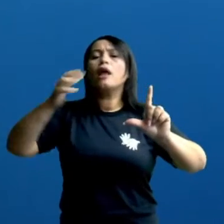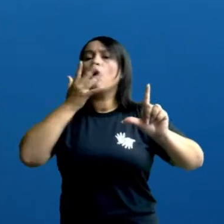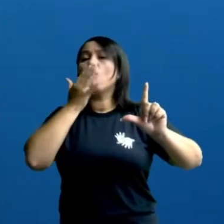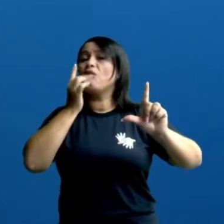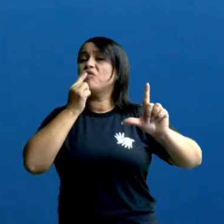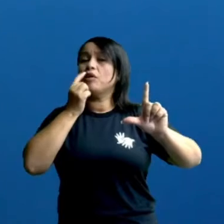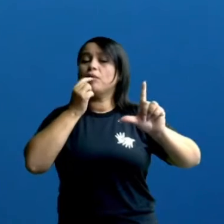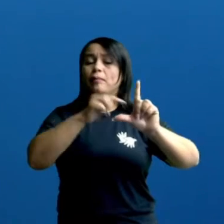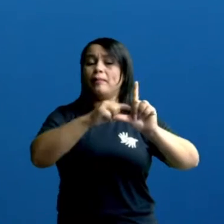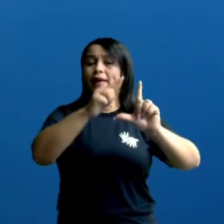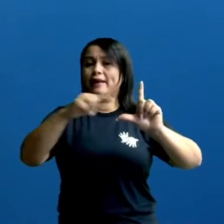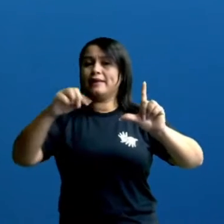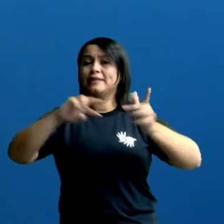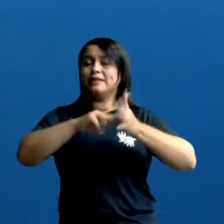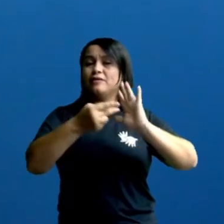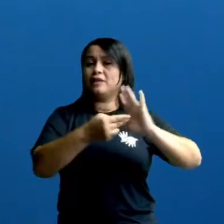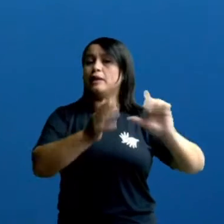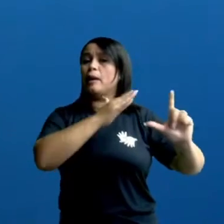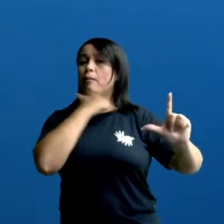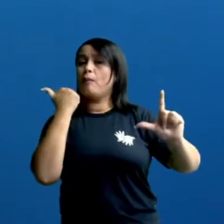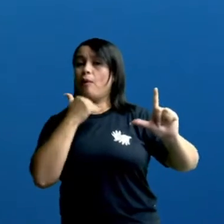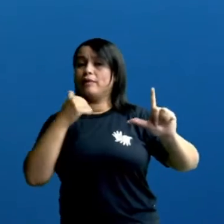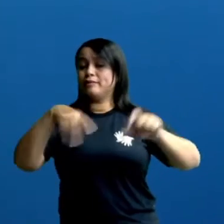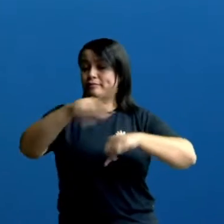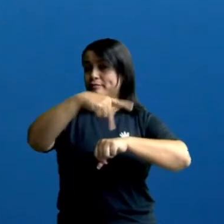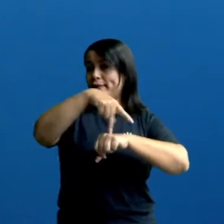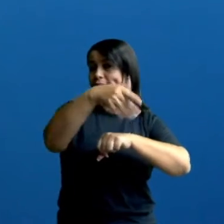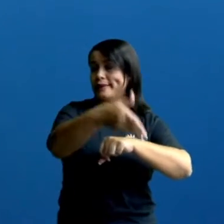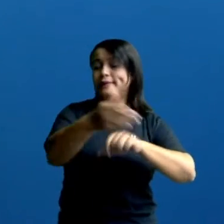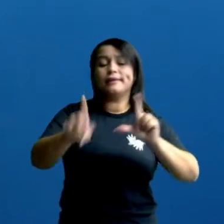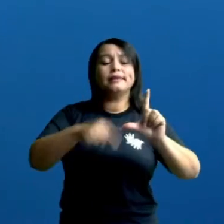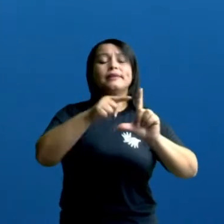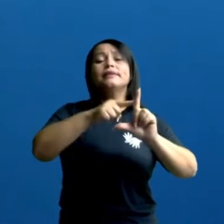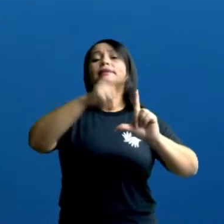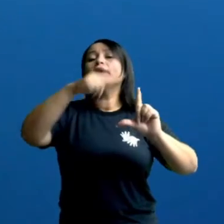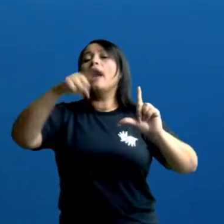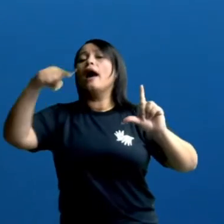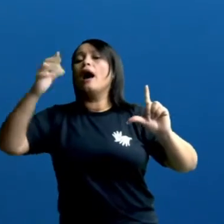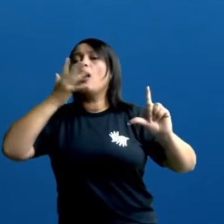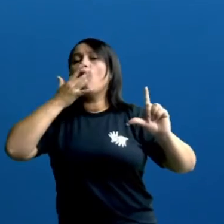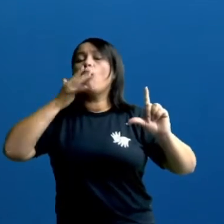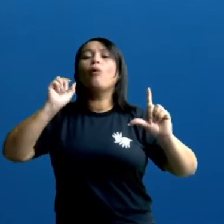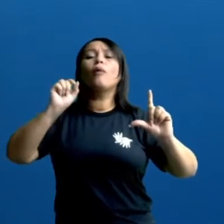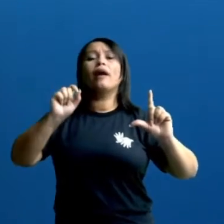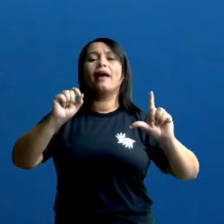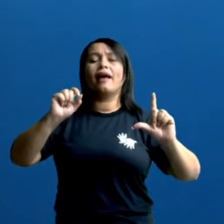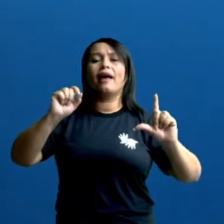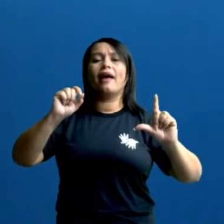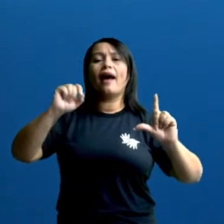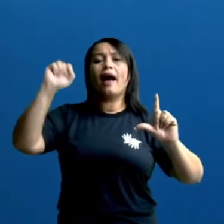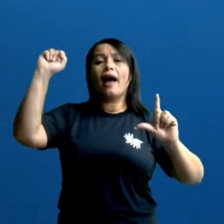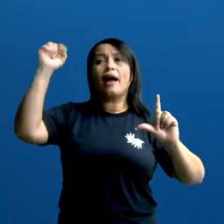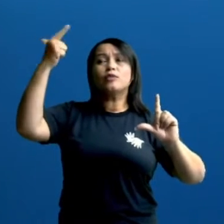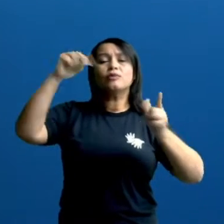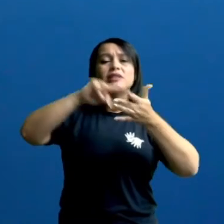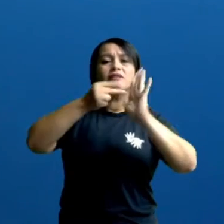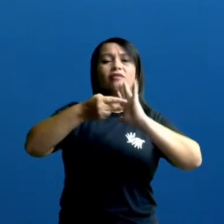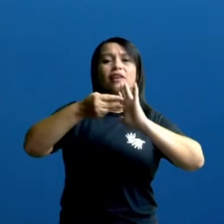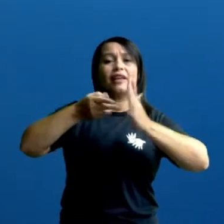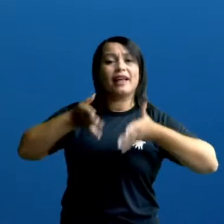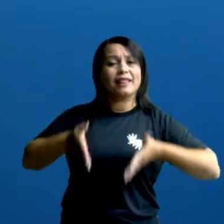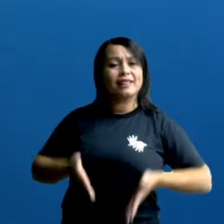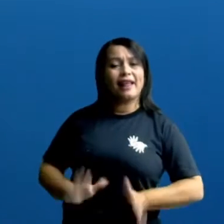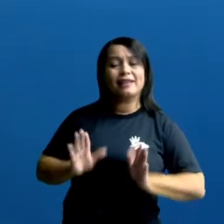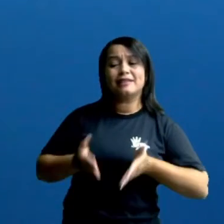é a mortalidade naquele país, e aqui em cima, essa linha azulzinha é a taxa de natalidade.